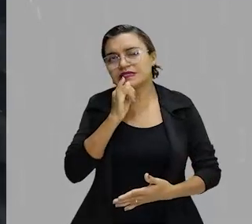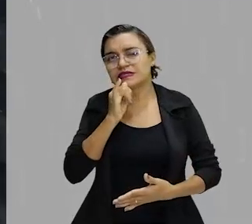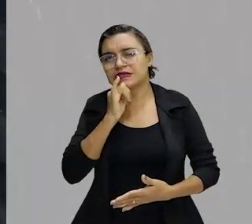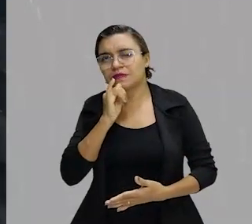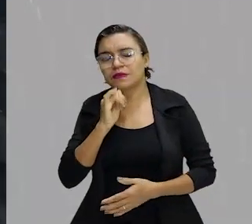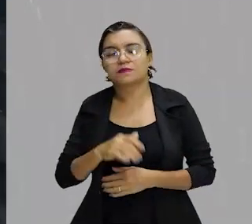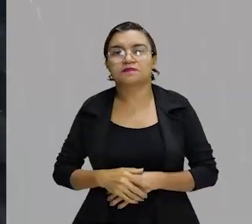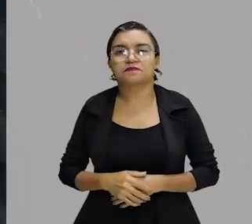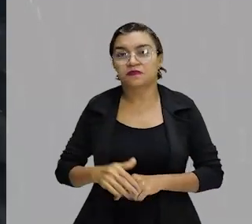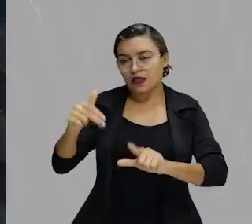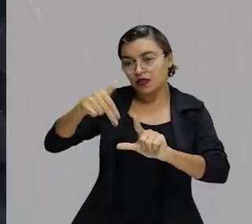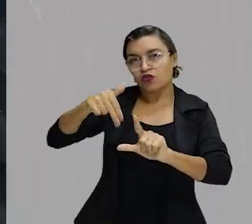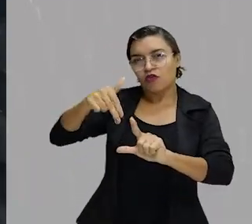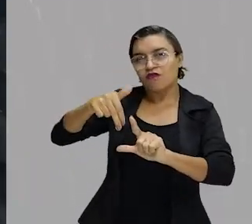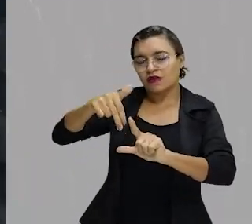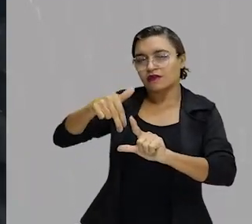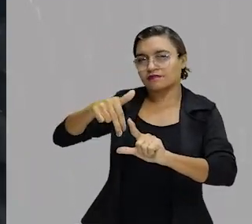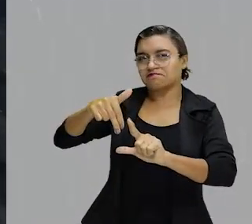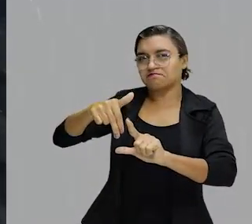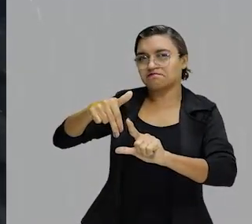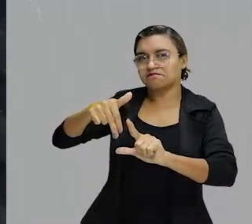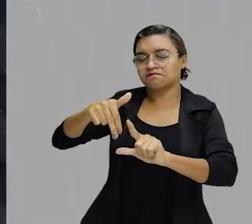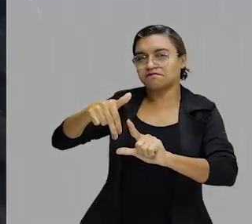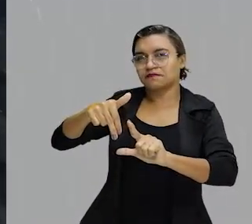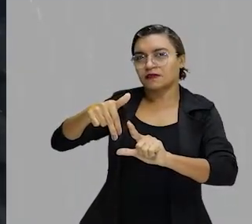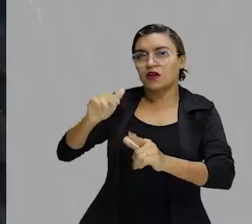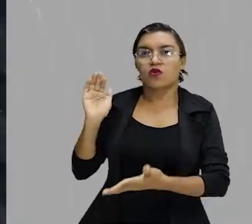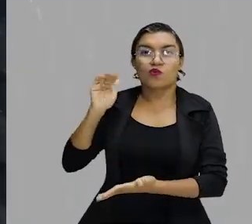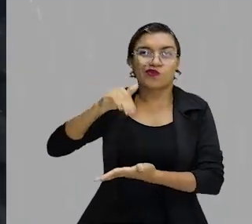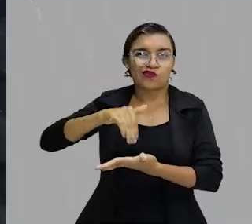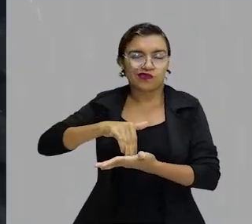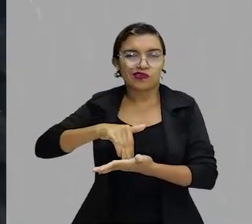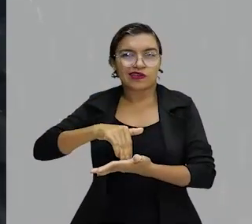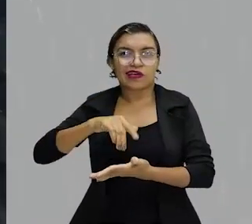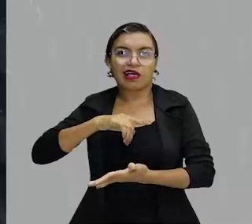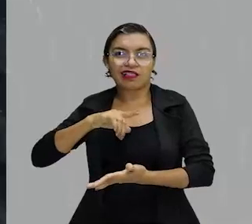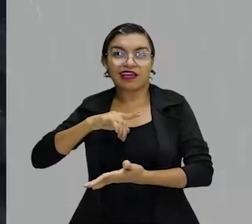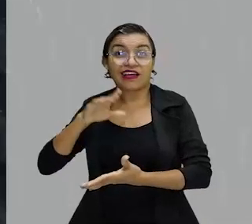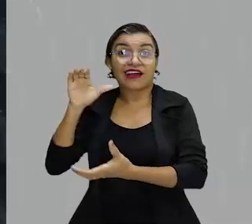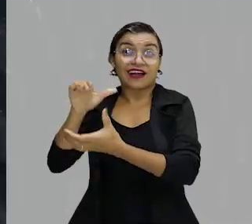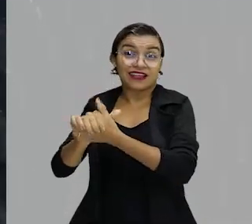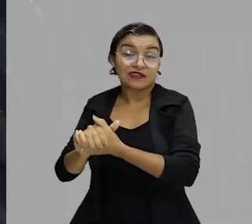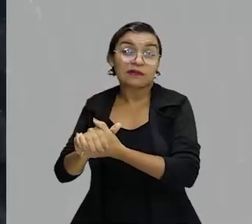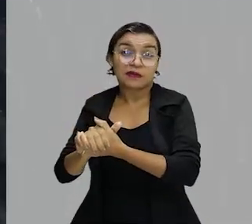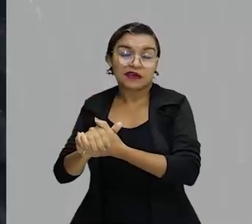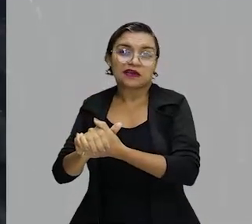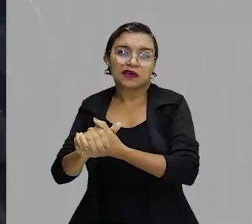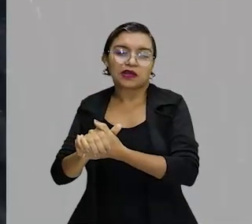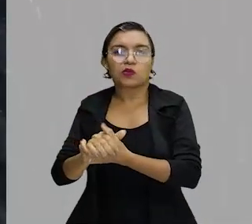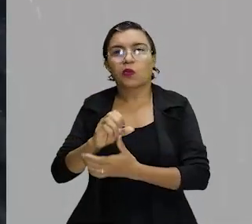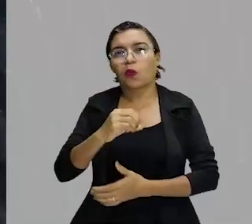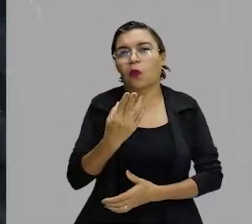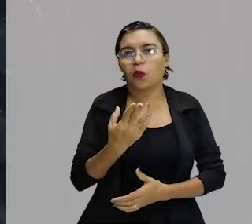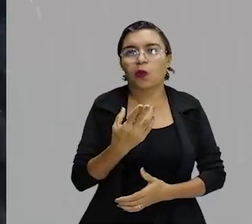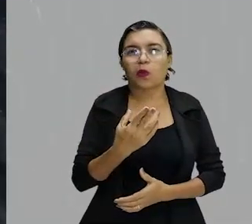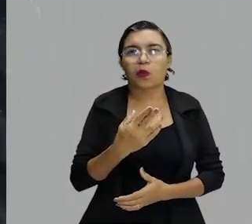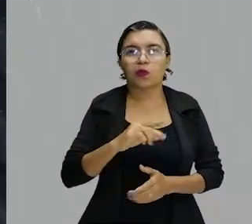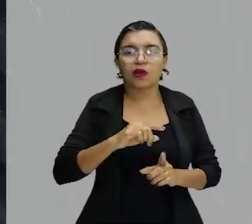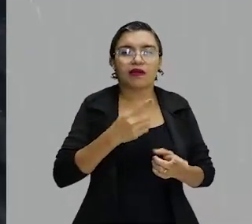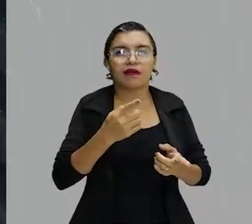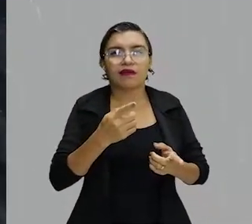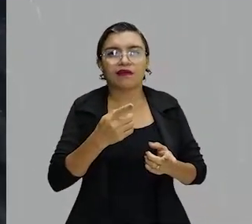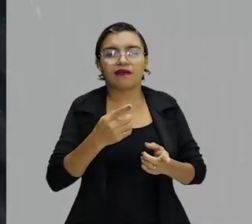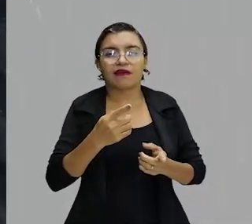pensa novela, por exemplo, a novela, quando ela termina, normalmente vai ter casamento envolvendo, nascimento de bebês, você vai